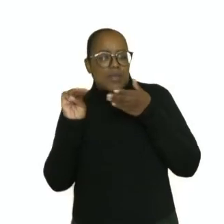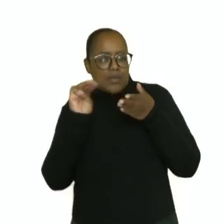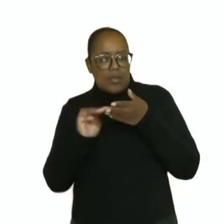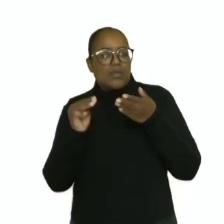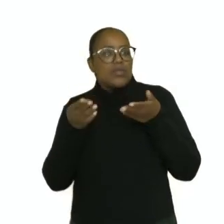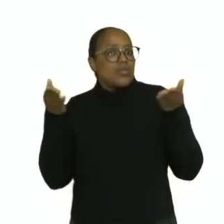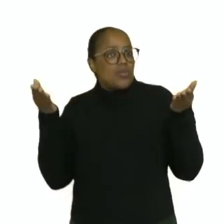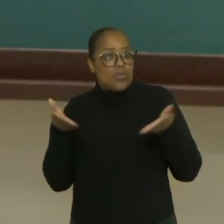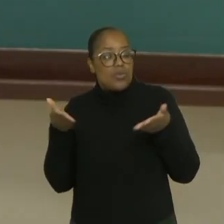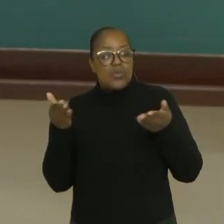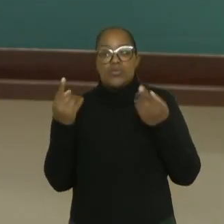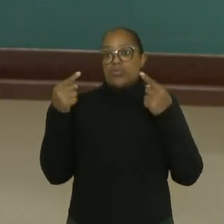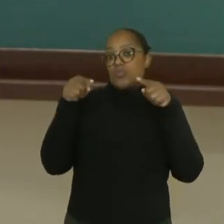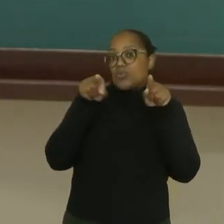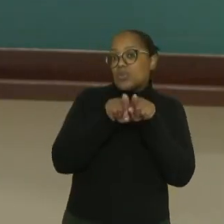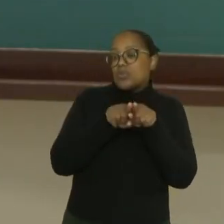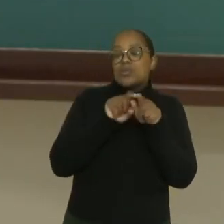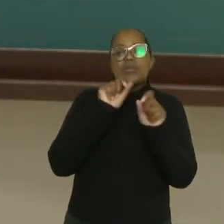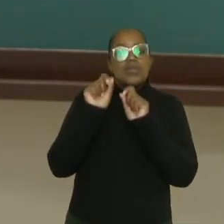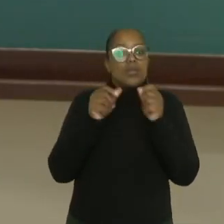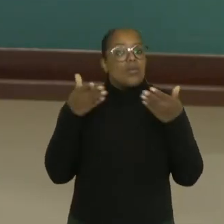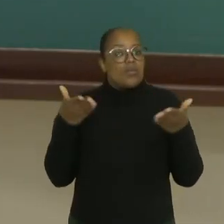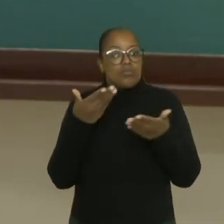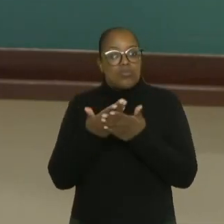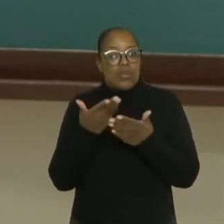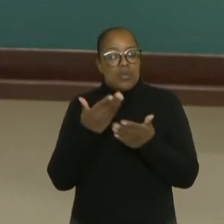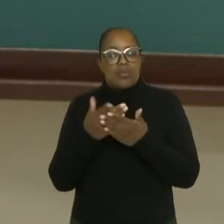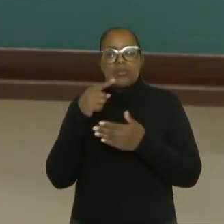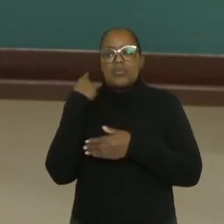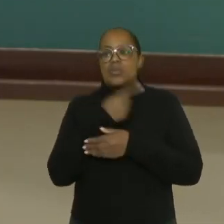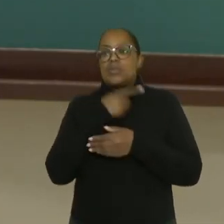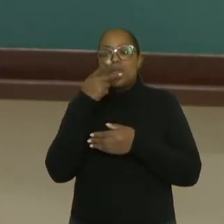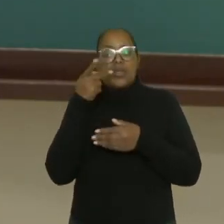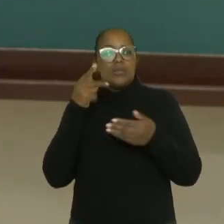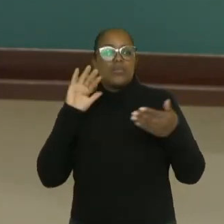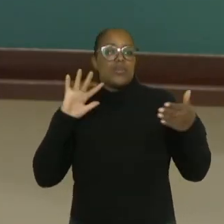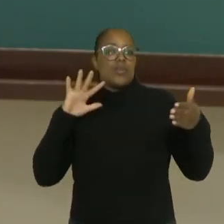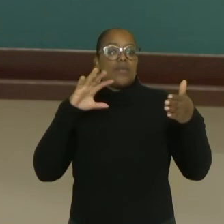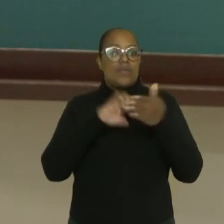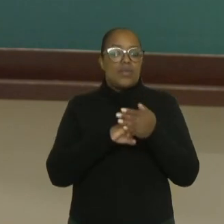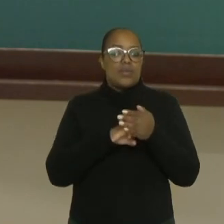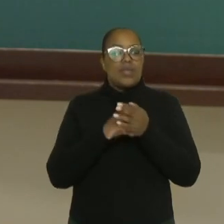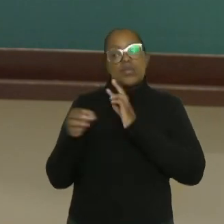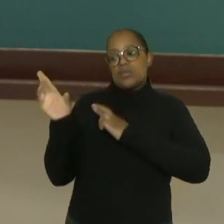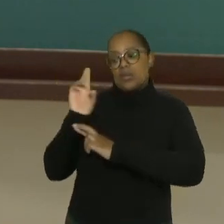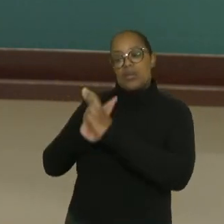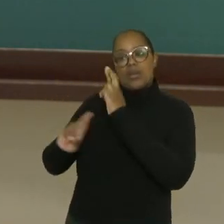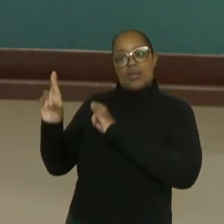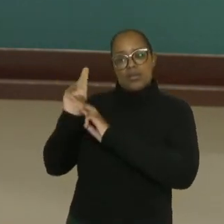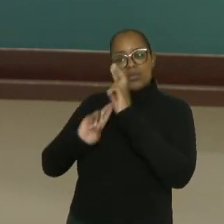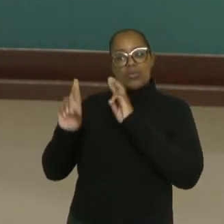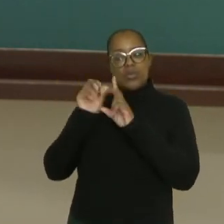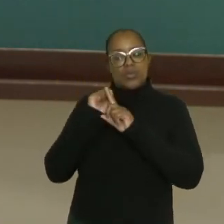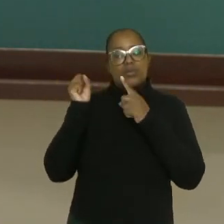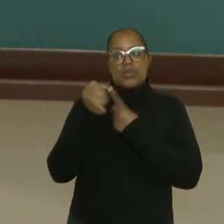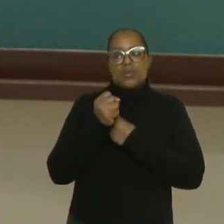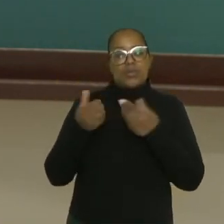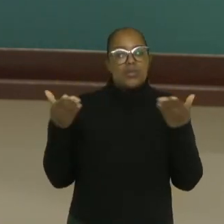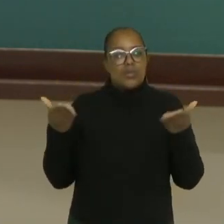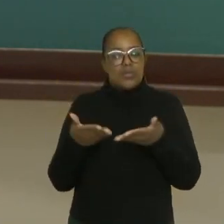isso, gente. Retomando, nessa aula nós abordamos a violência e as suas relações na sociedade